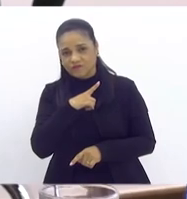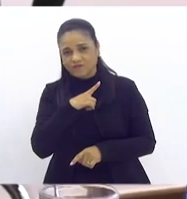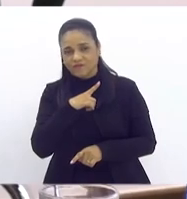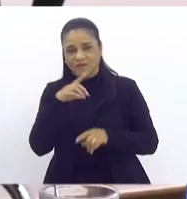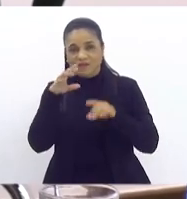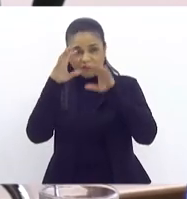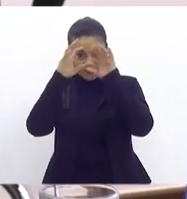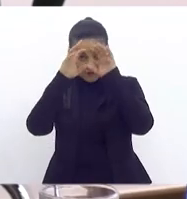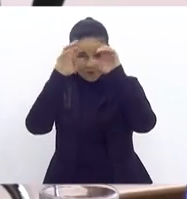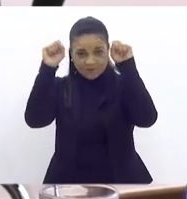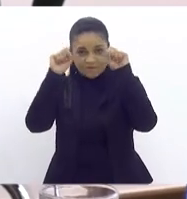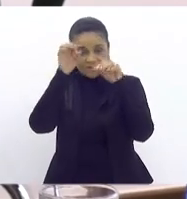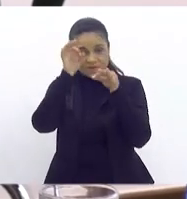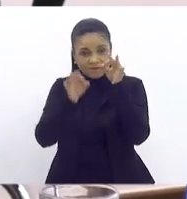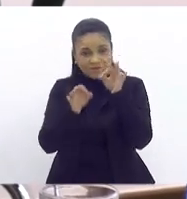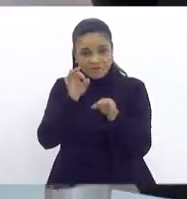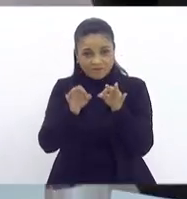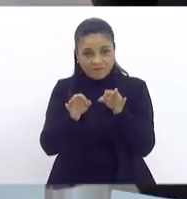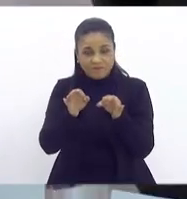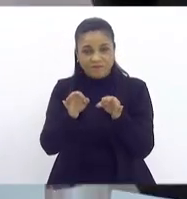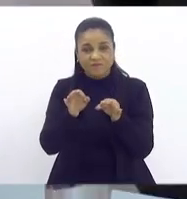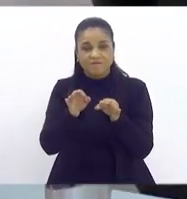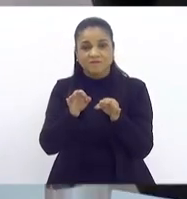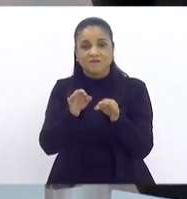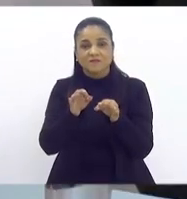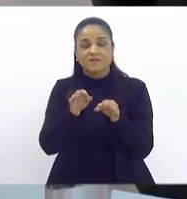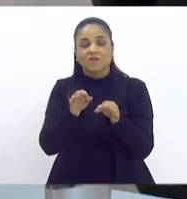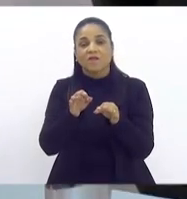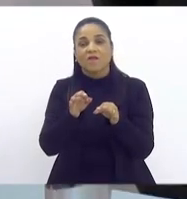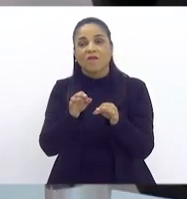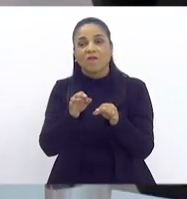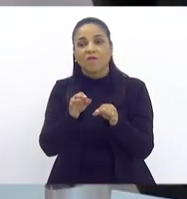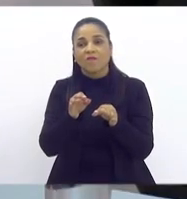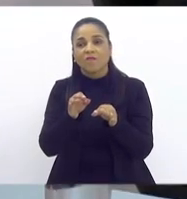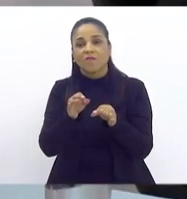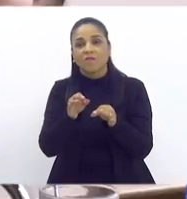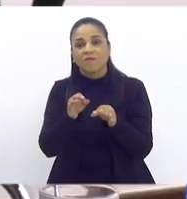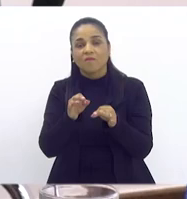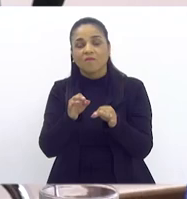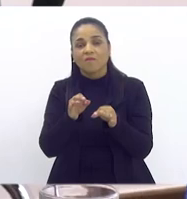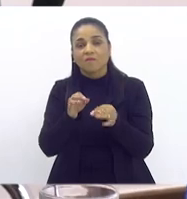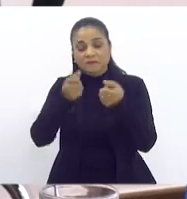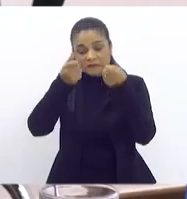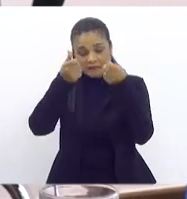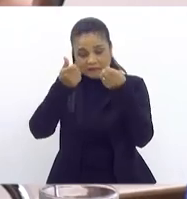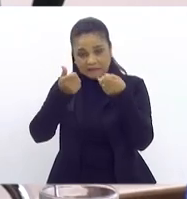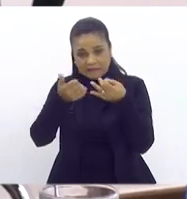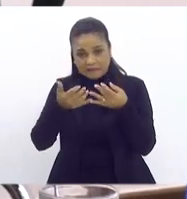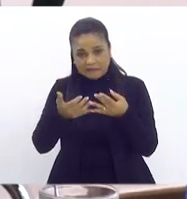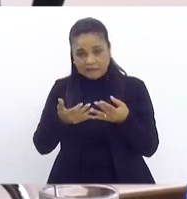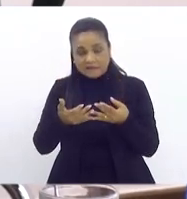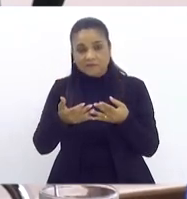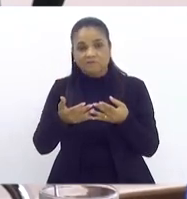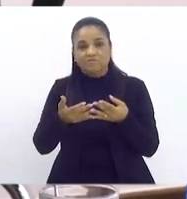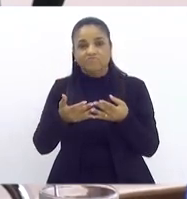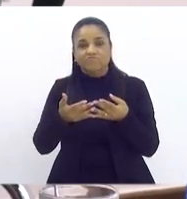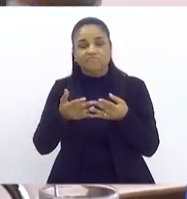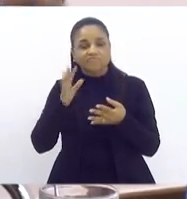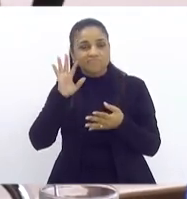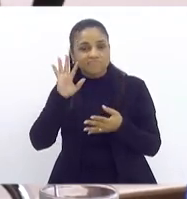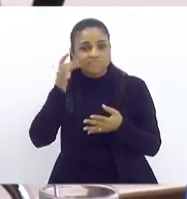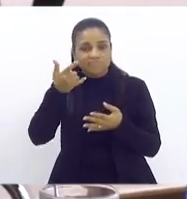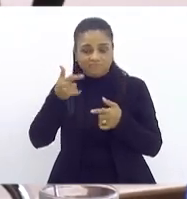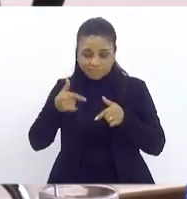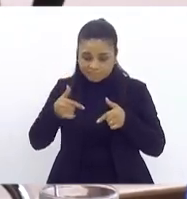Superior Tribunal de Justiça escer né ou seja escorrer ungir